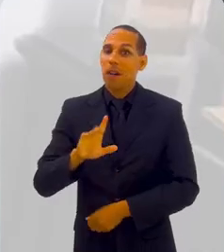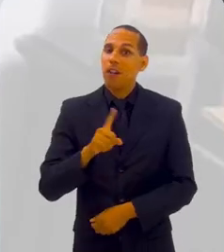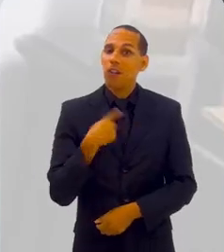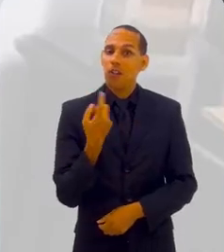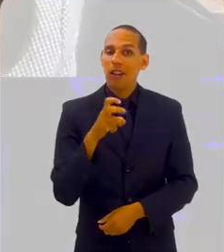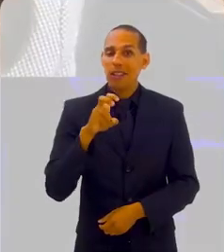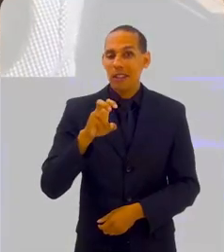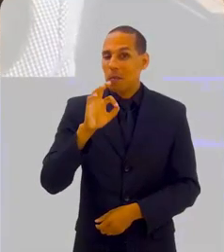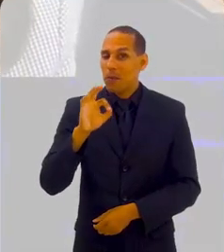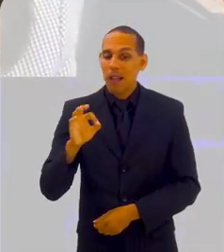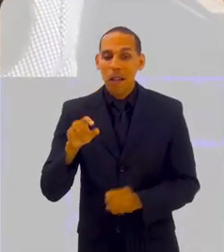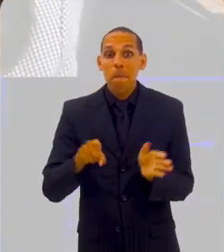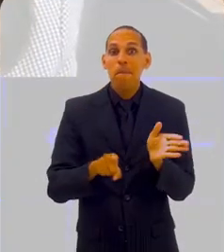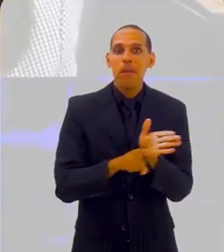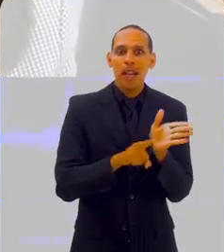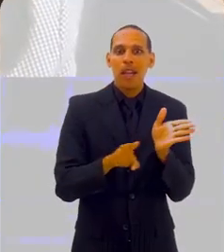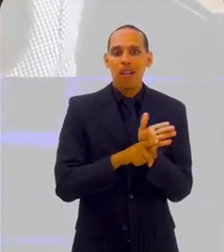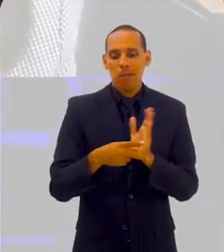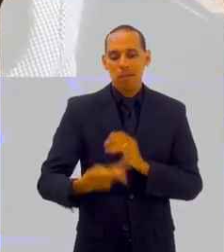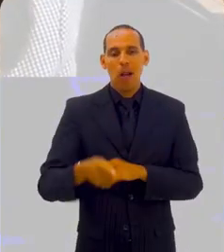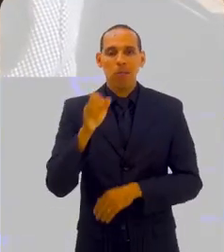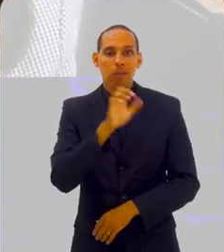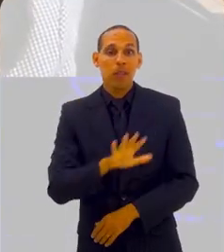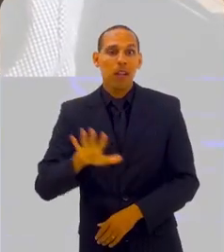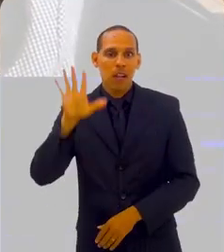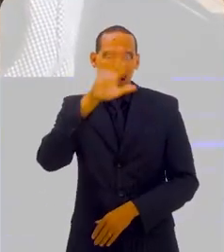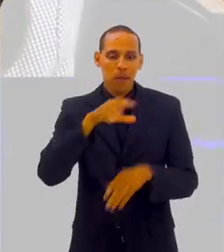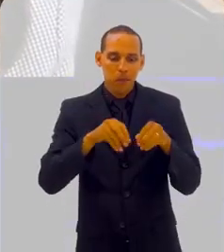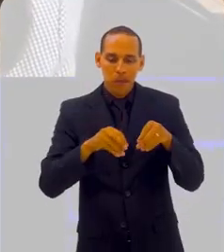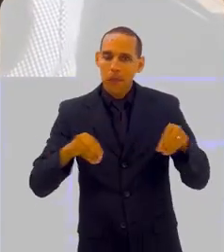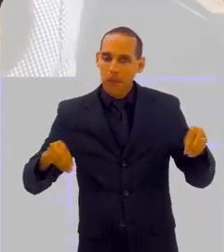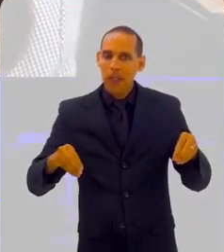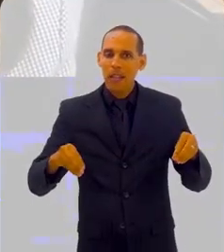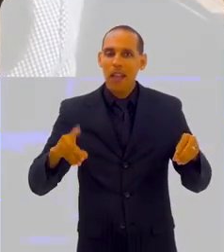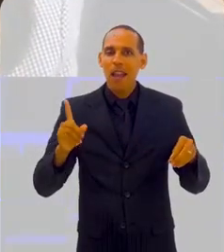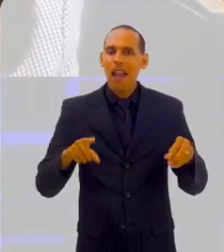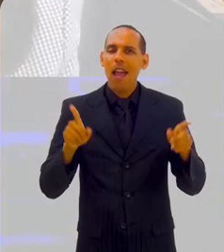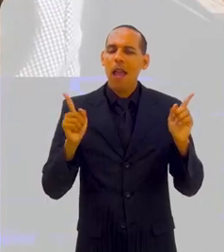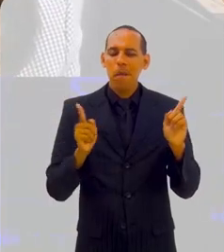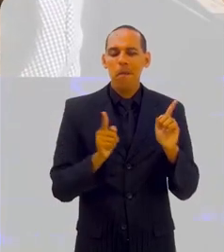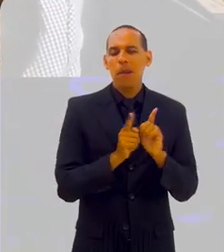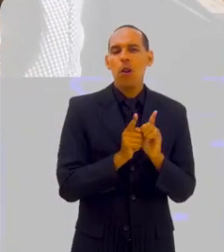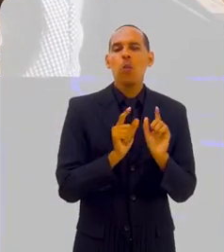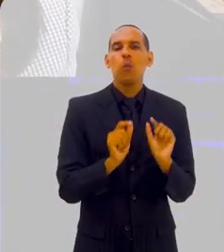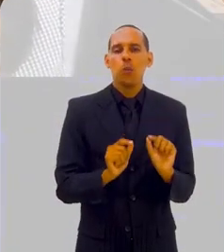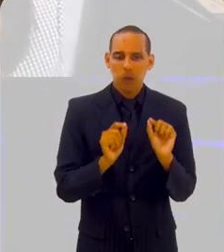menos de 5% do nosso território em escalas menores,